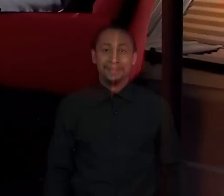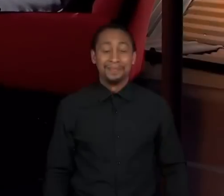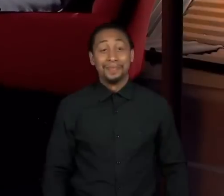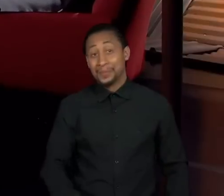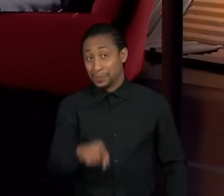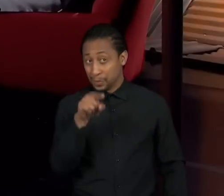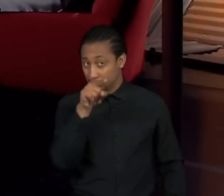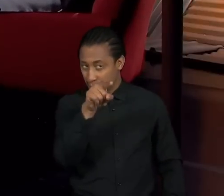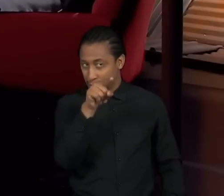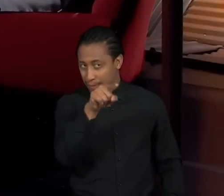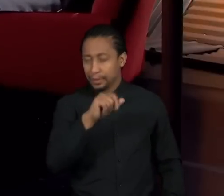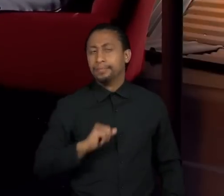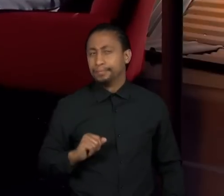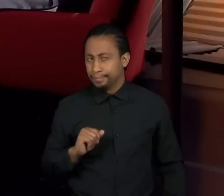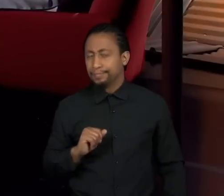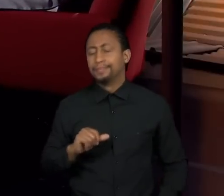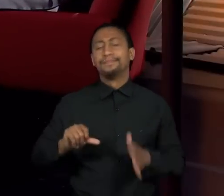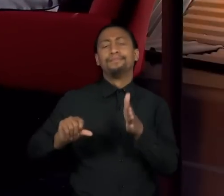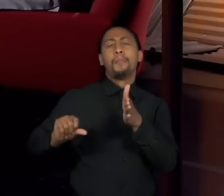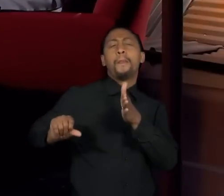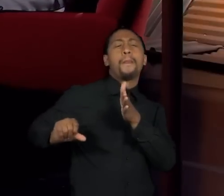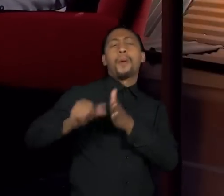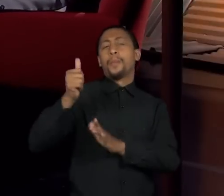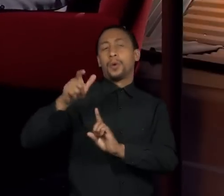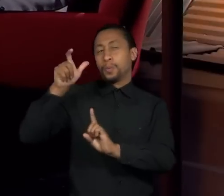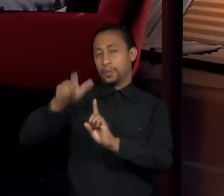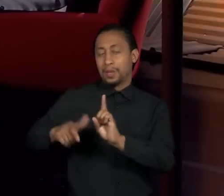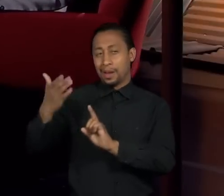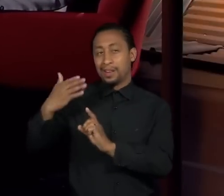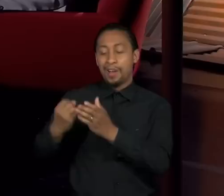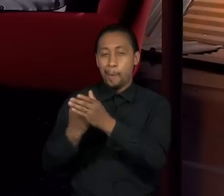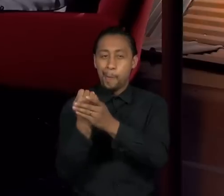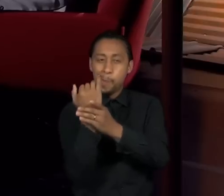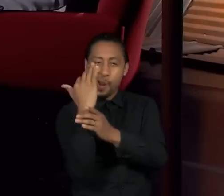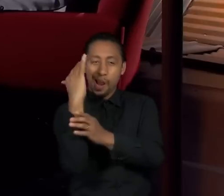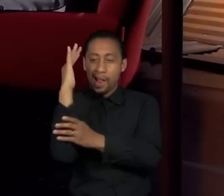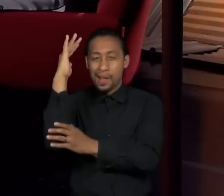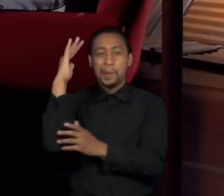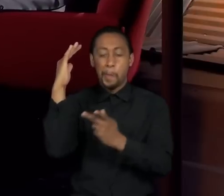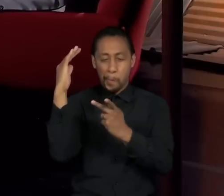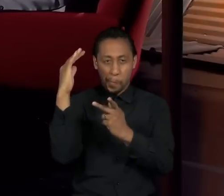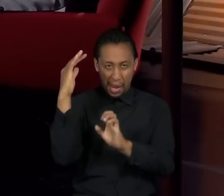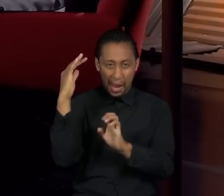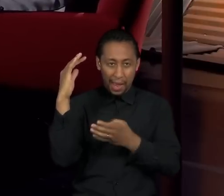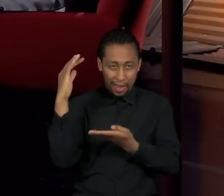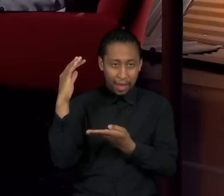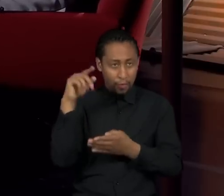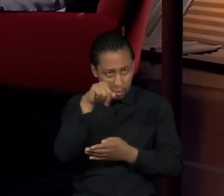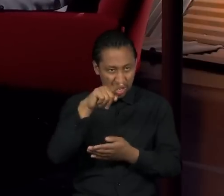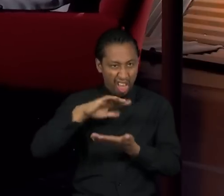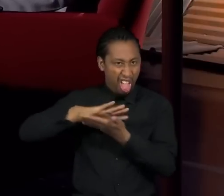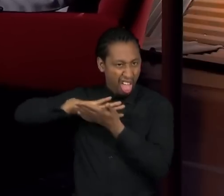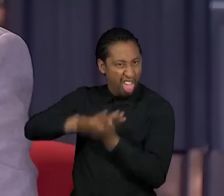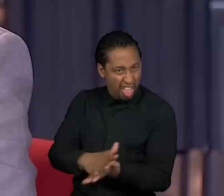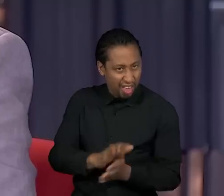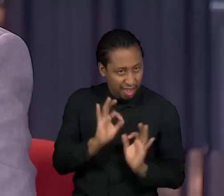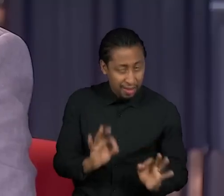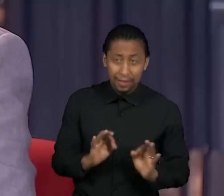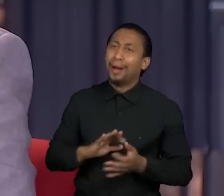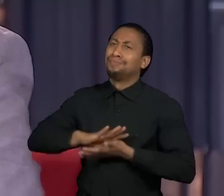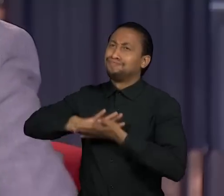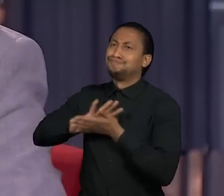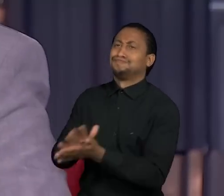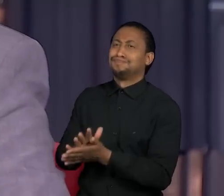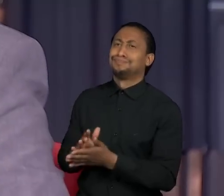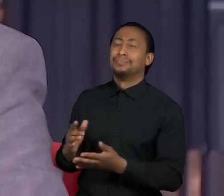Você tem um primeiro personagem que é o Pé de Pranta. É, isso deu muito problema. Aí você matou esse personagem. Matei o Por quê? rapaz.